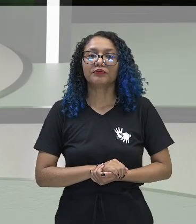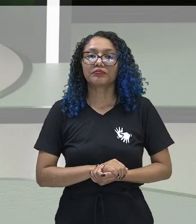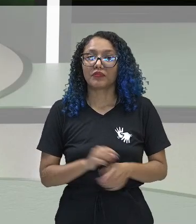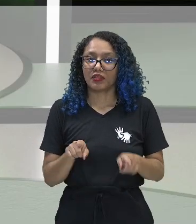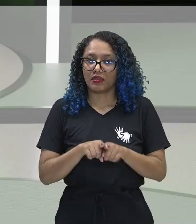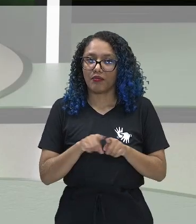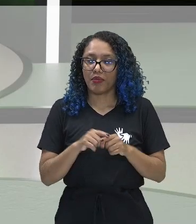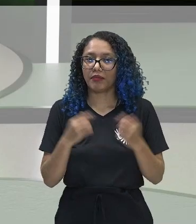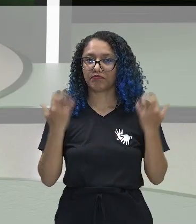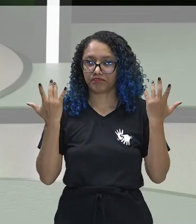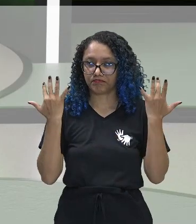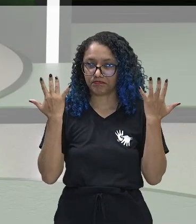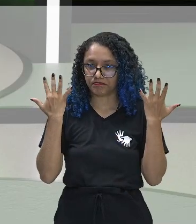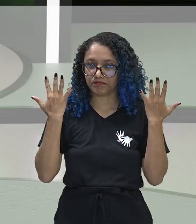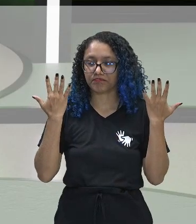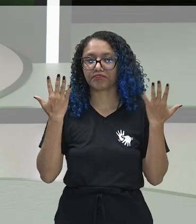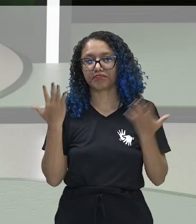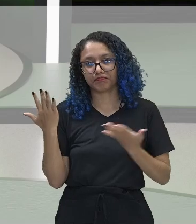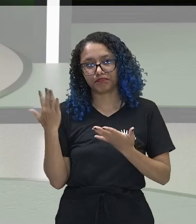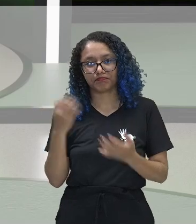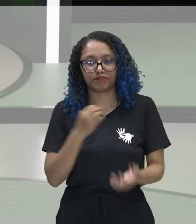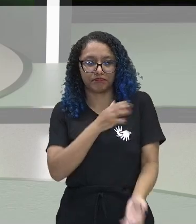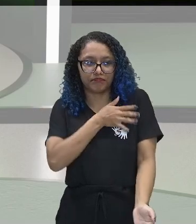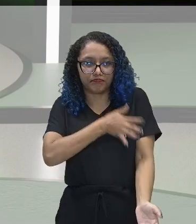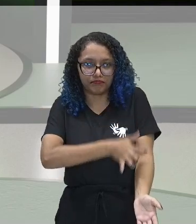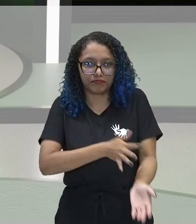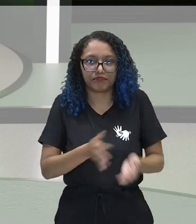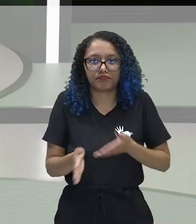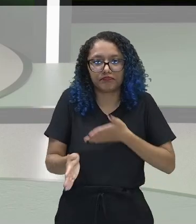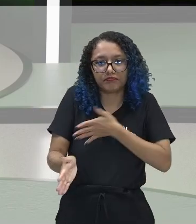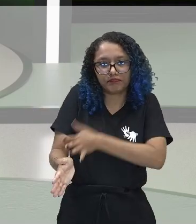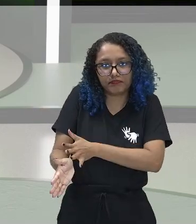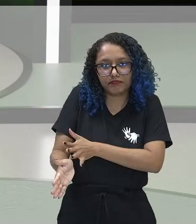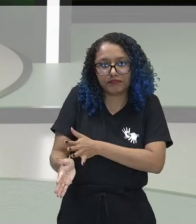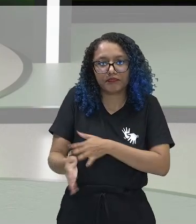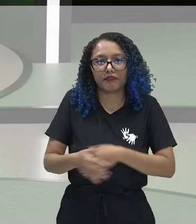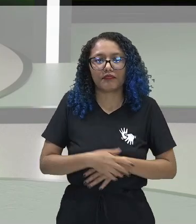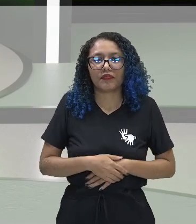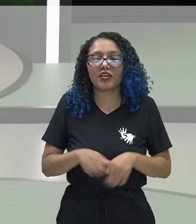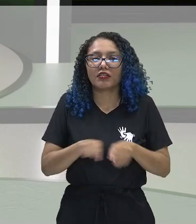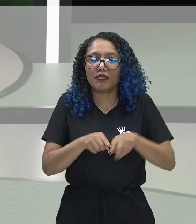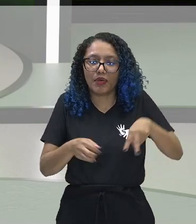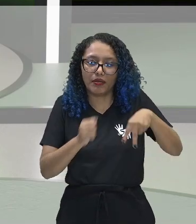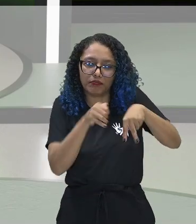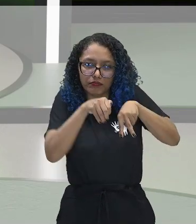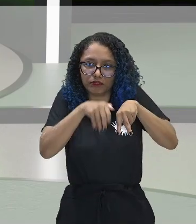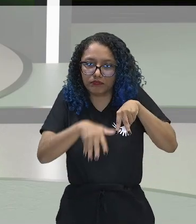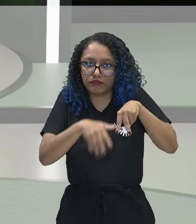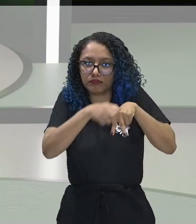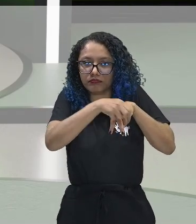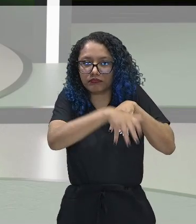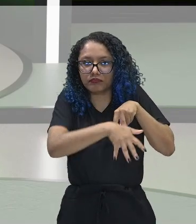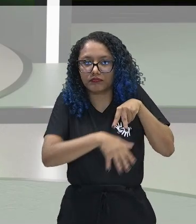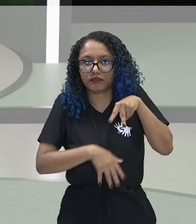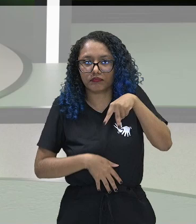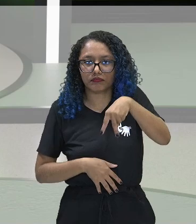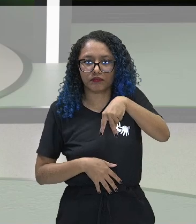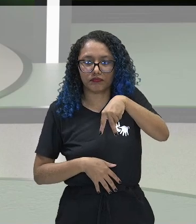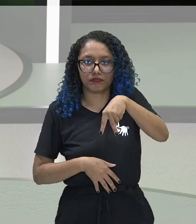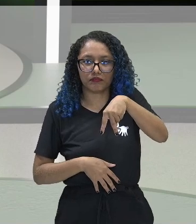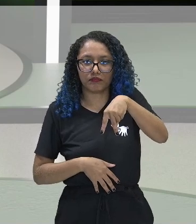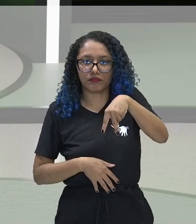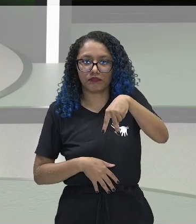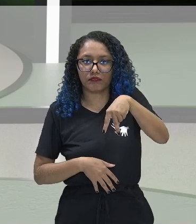superiores, os braços, vejam aí, e os membros inferiores, olha só. Então, todo o